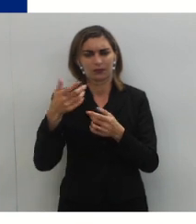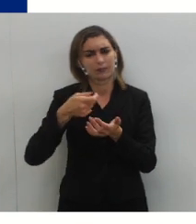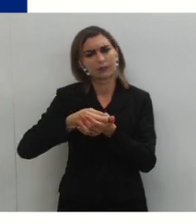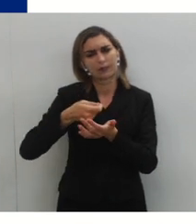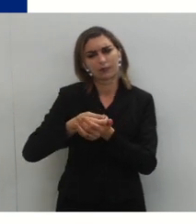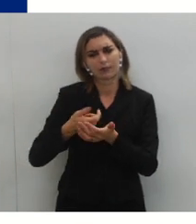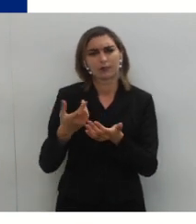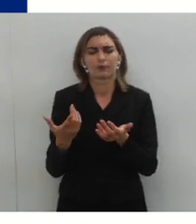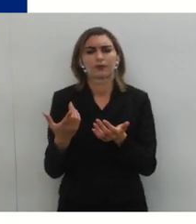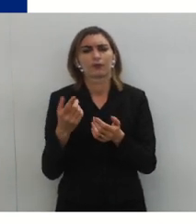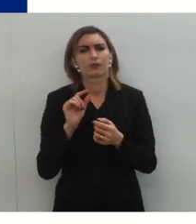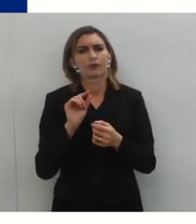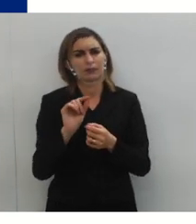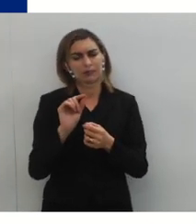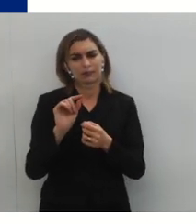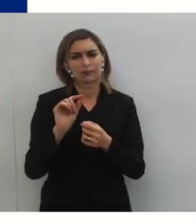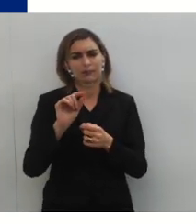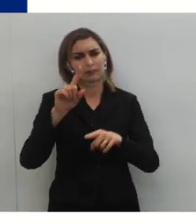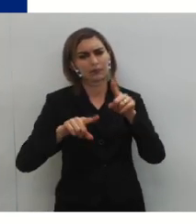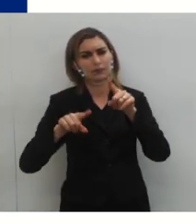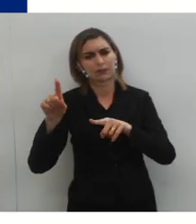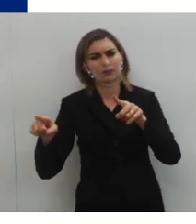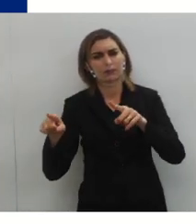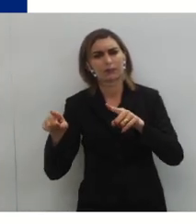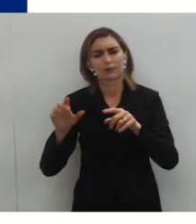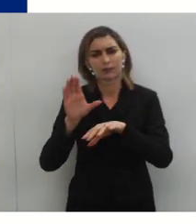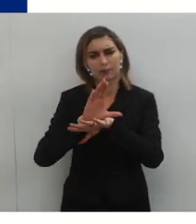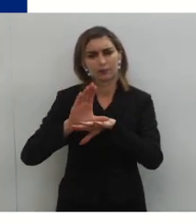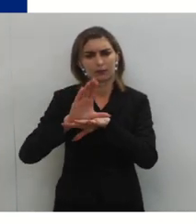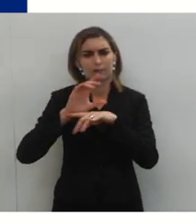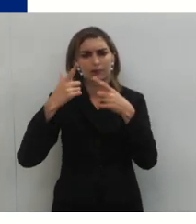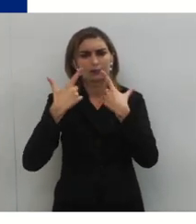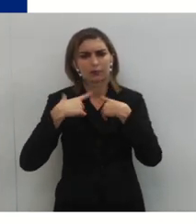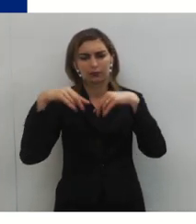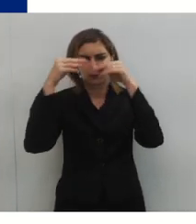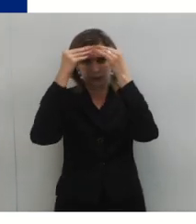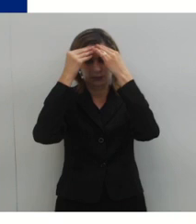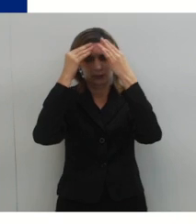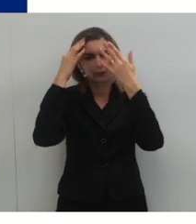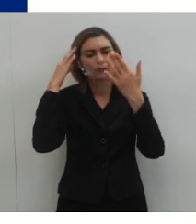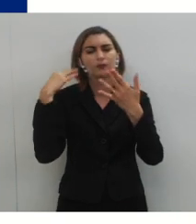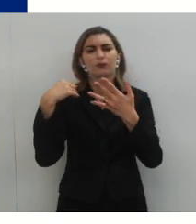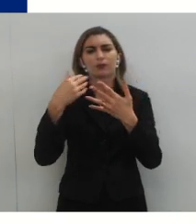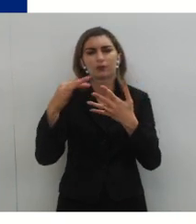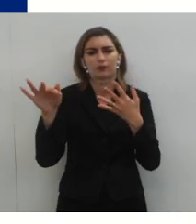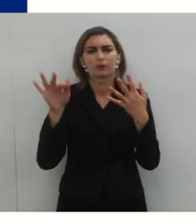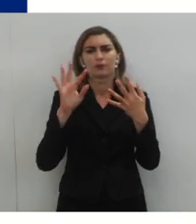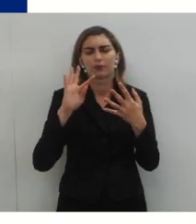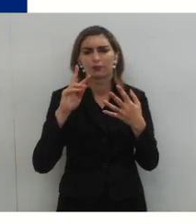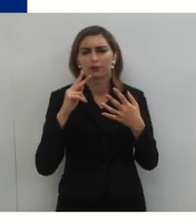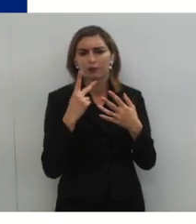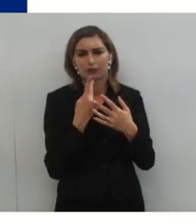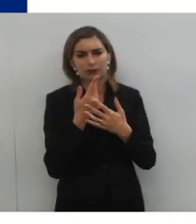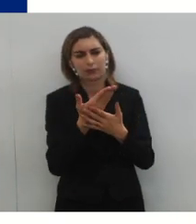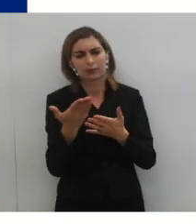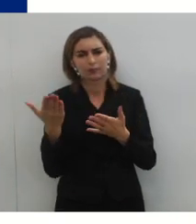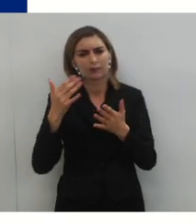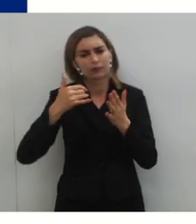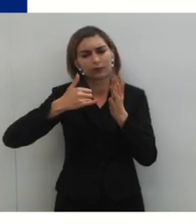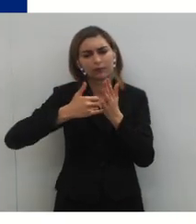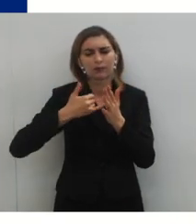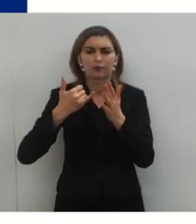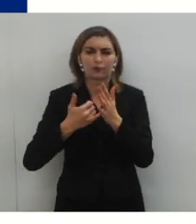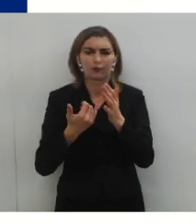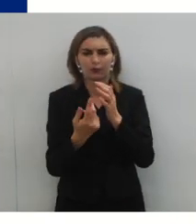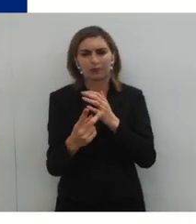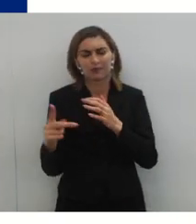ser considerada nos níveis de constituição linguística, a fim de se reconhecer e registrar